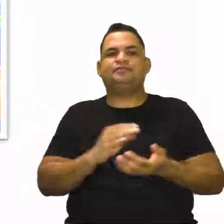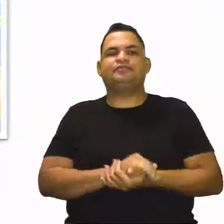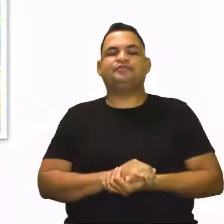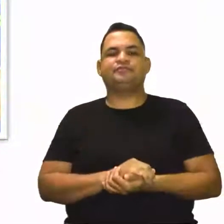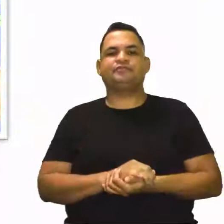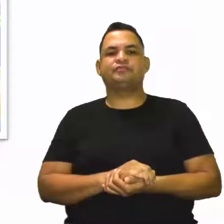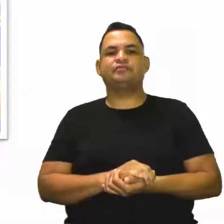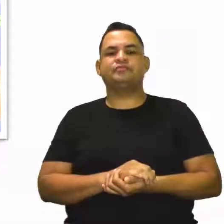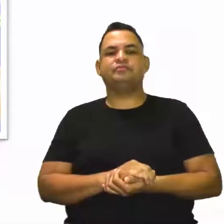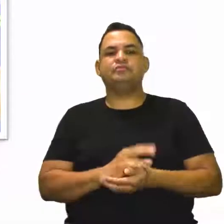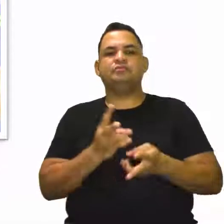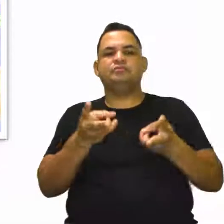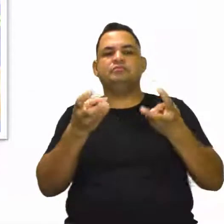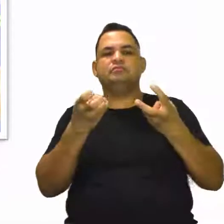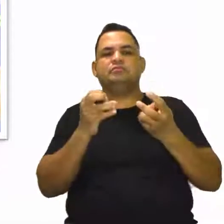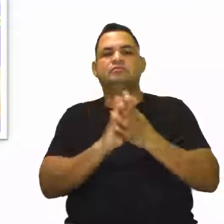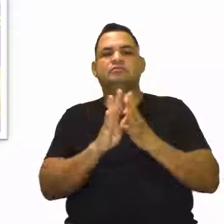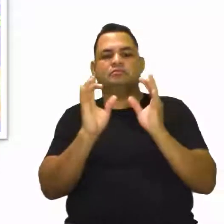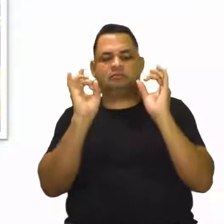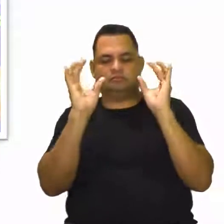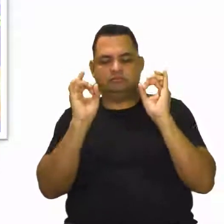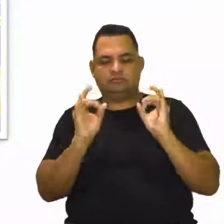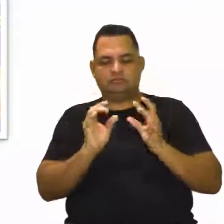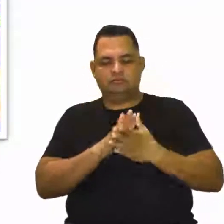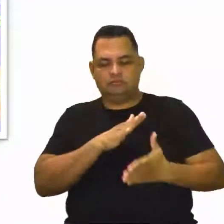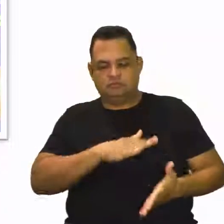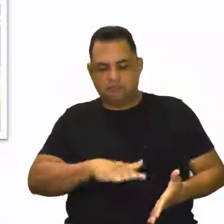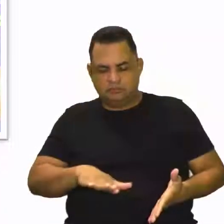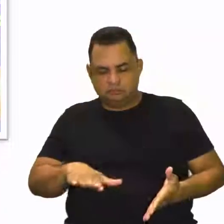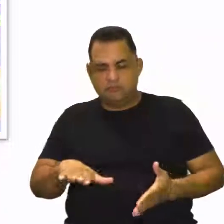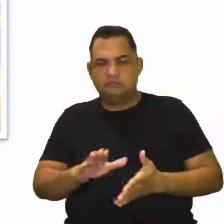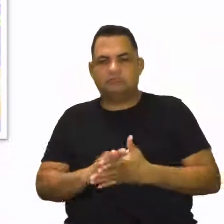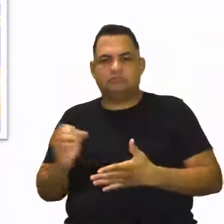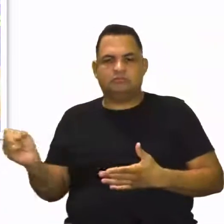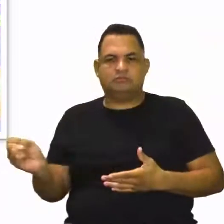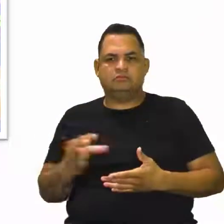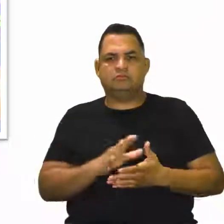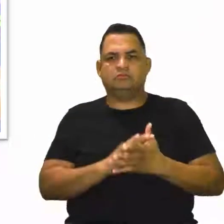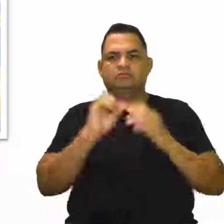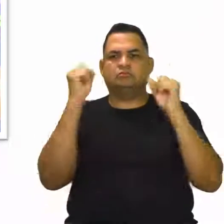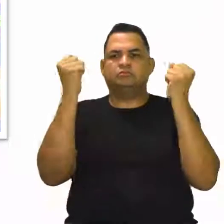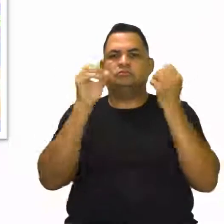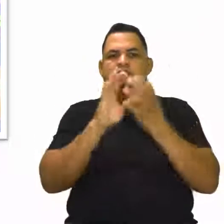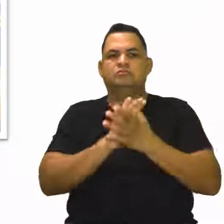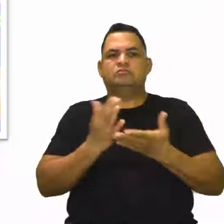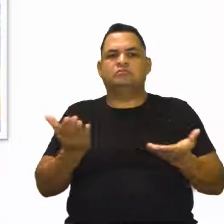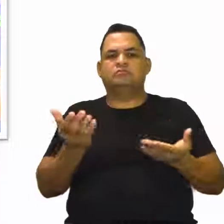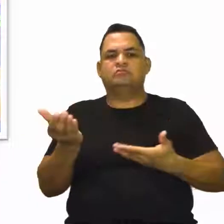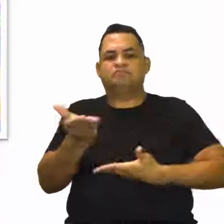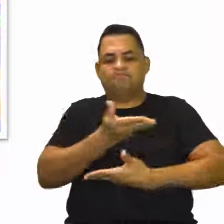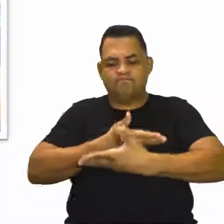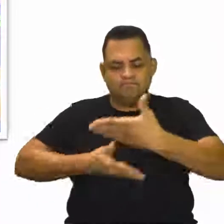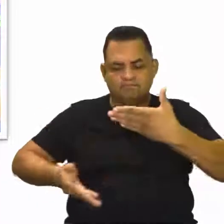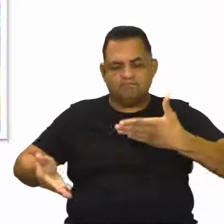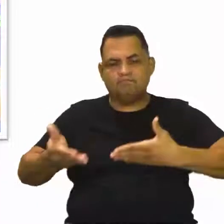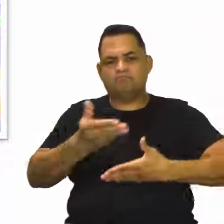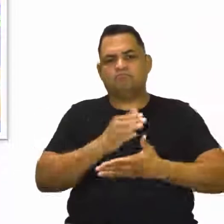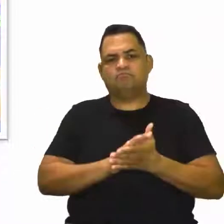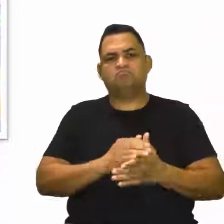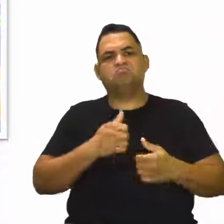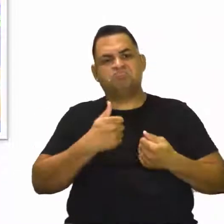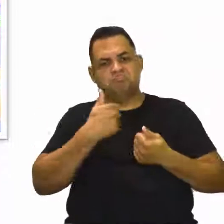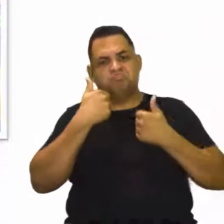E aí a gente percebe também que, especialmente as crianças e os jovens, né, na atividade física, eles interagem de